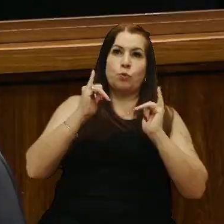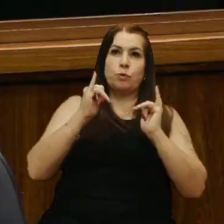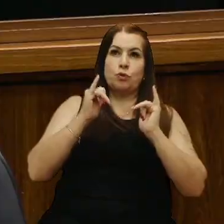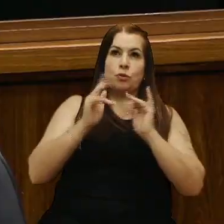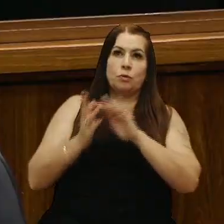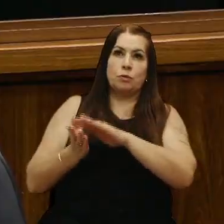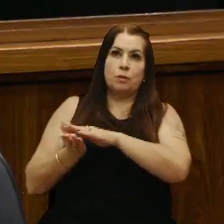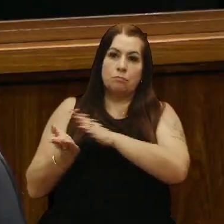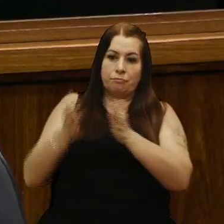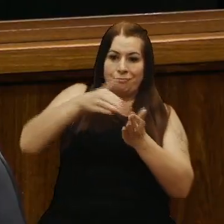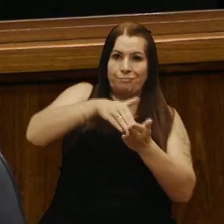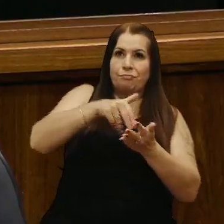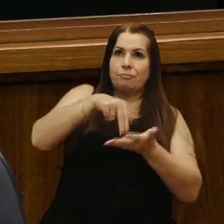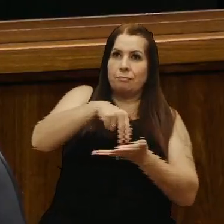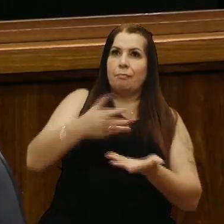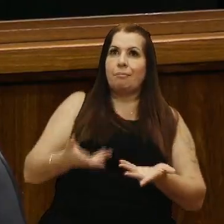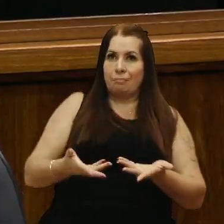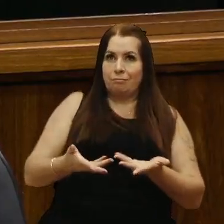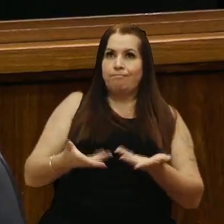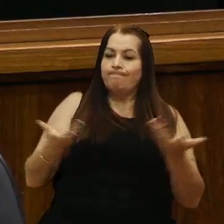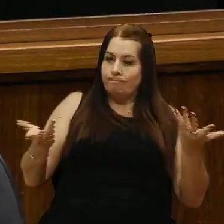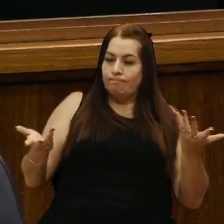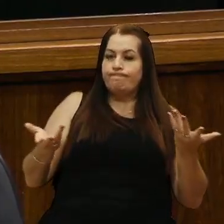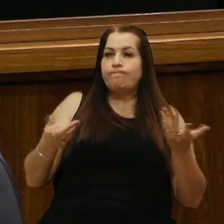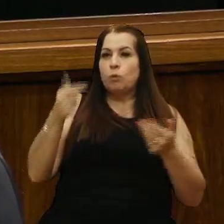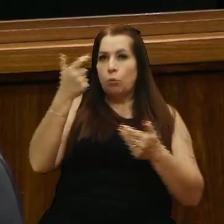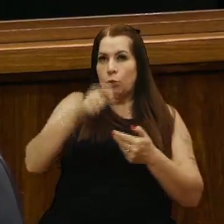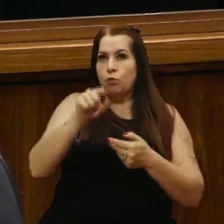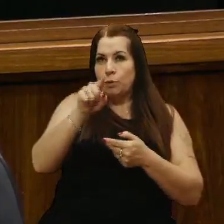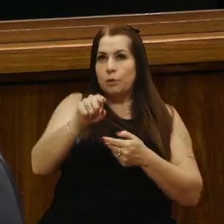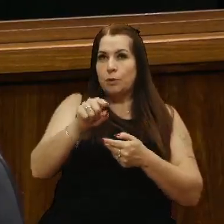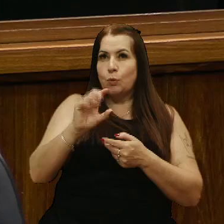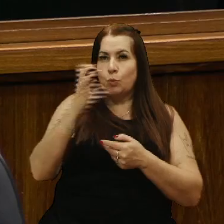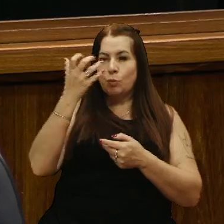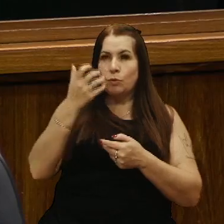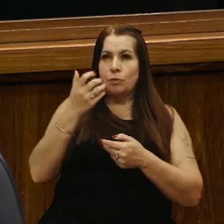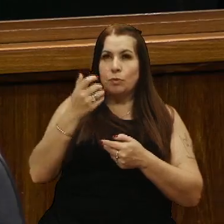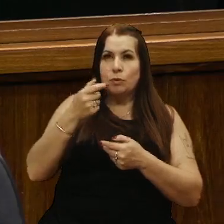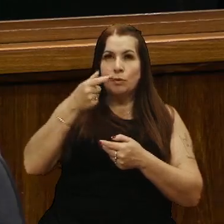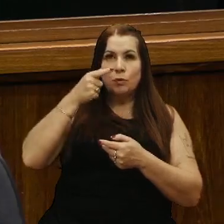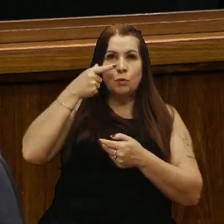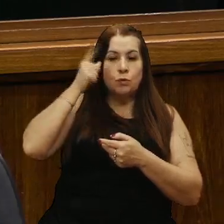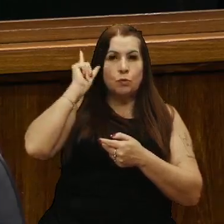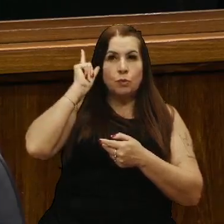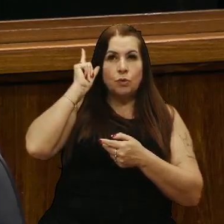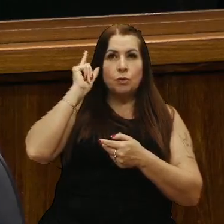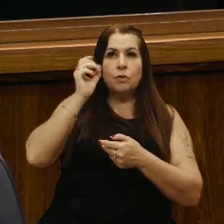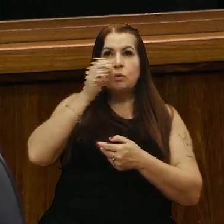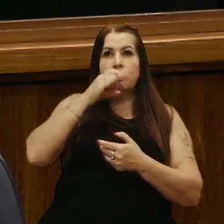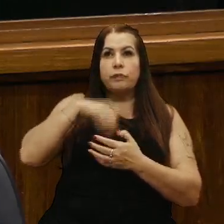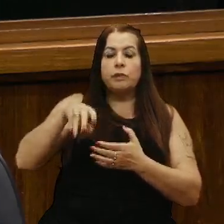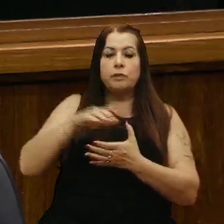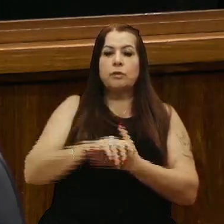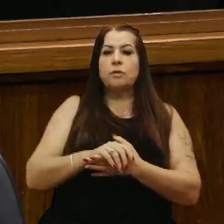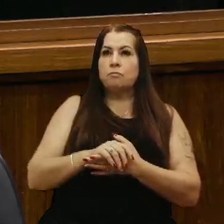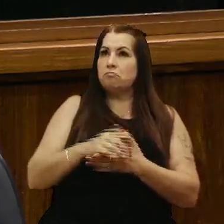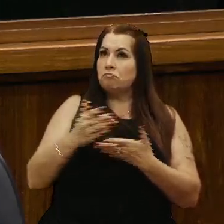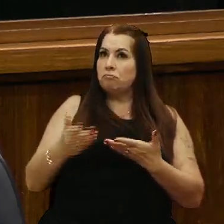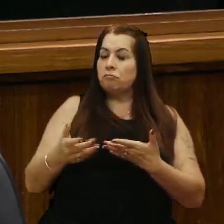tinha sido retirado. Então, eu acho que isso que aconteceu ontem aqui em Caxias do Sul,